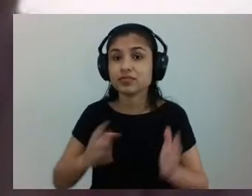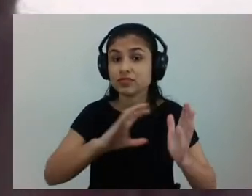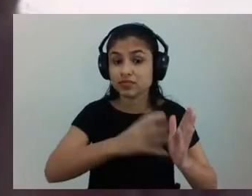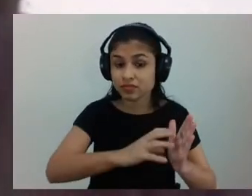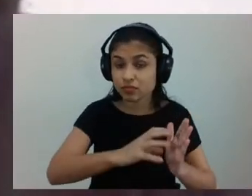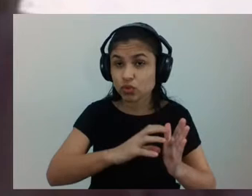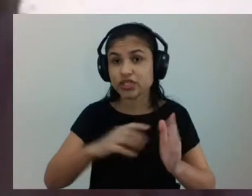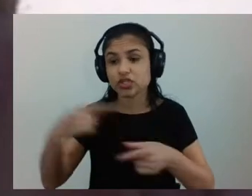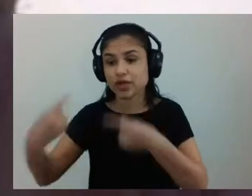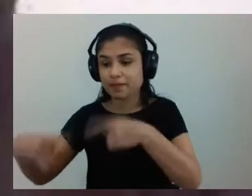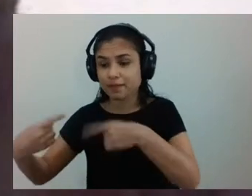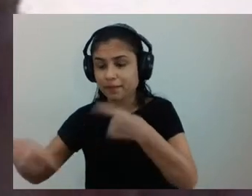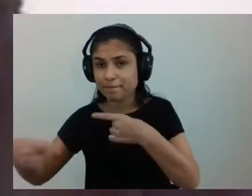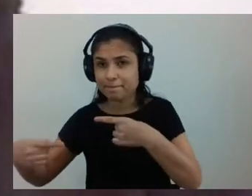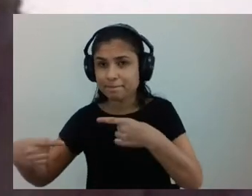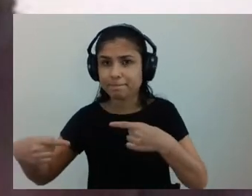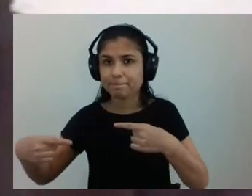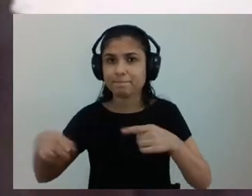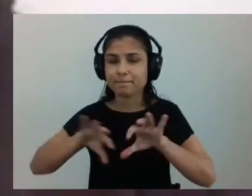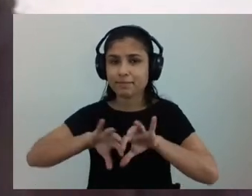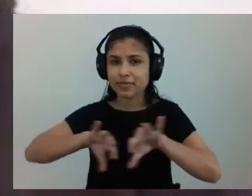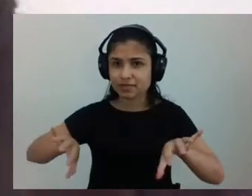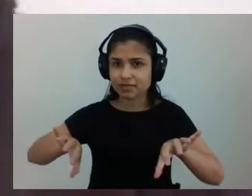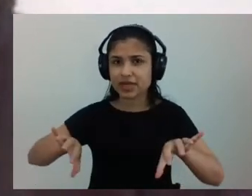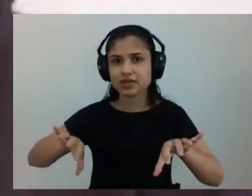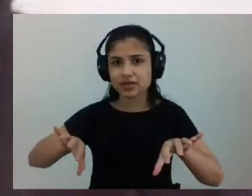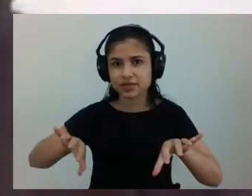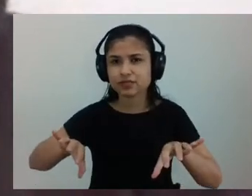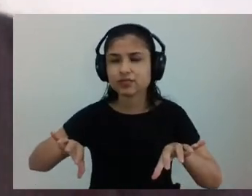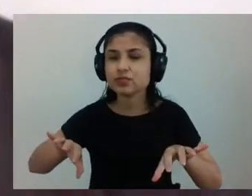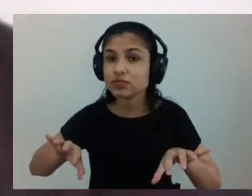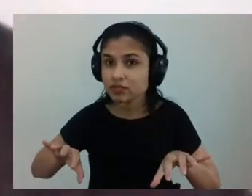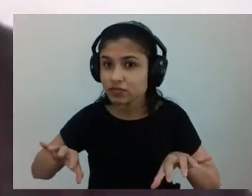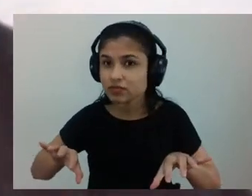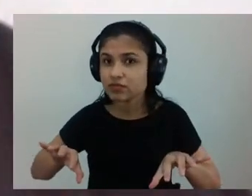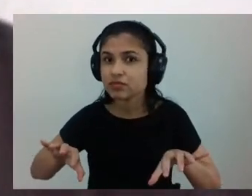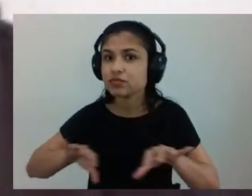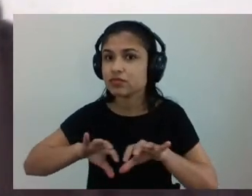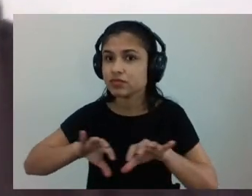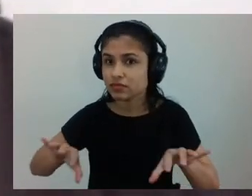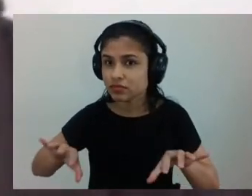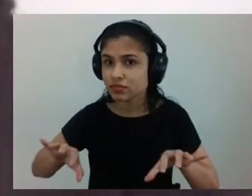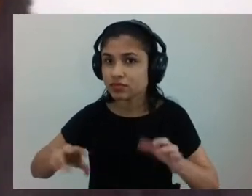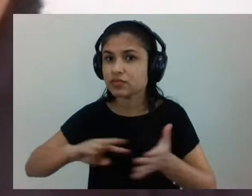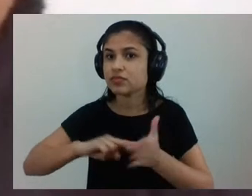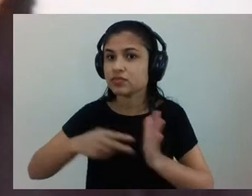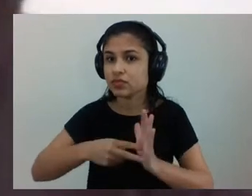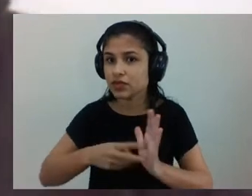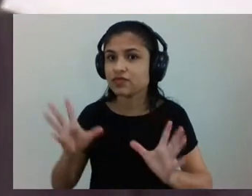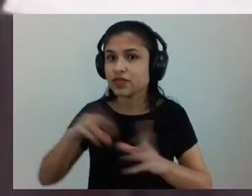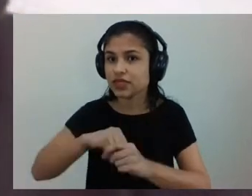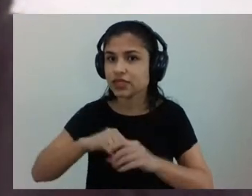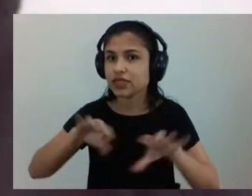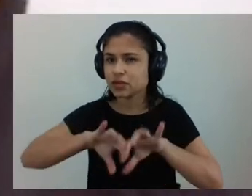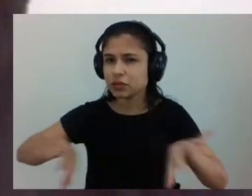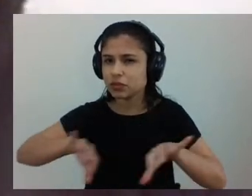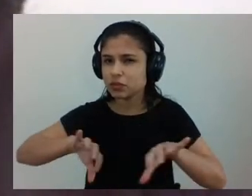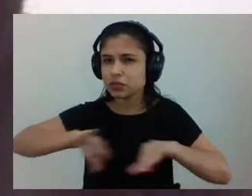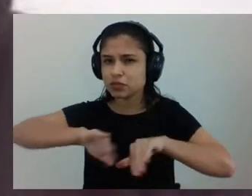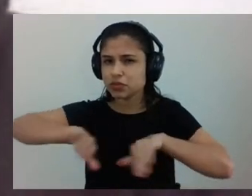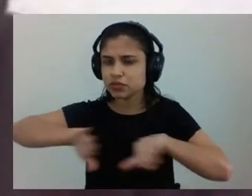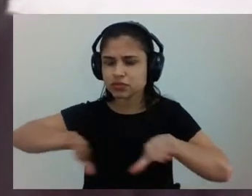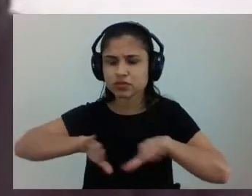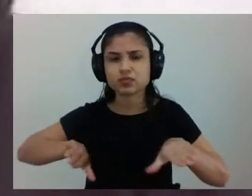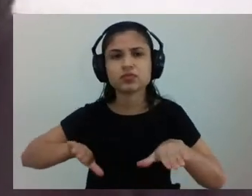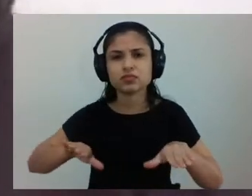também significa divisão interna. Mas não é que você propor isso aí, implantar isso aí, respeitando a posição de